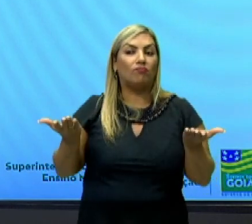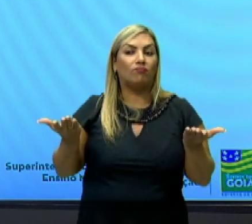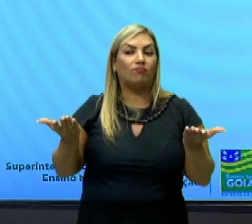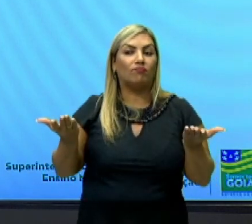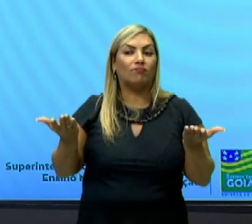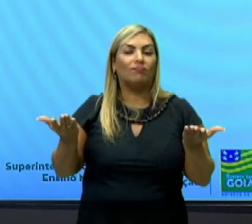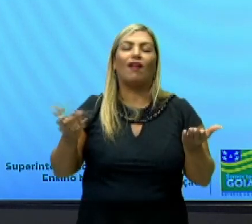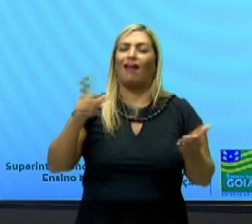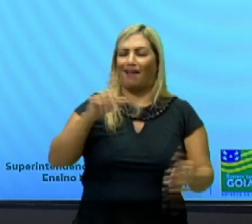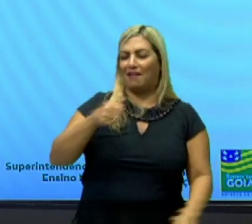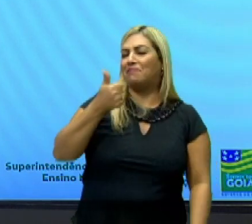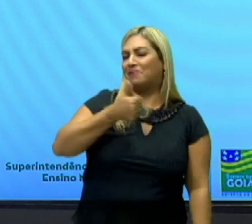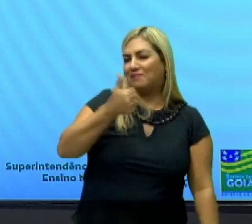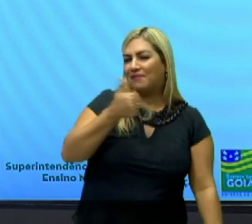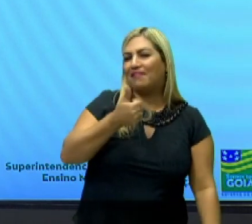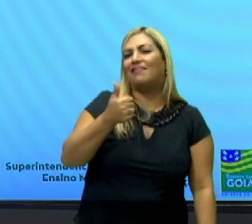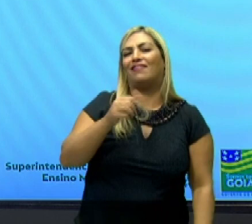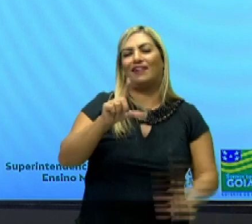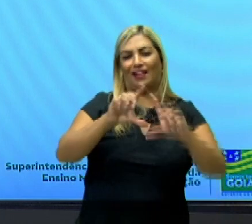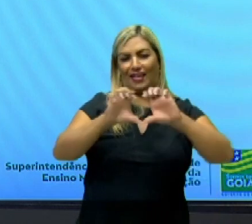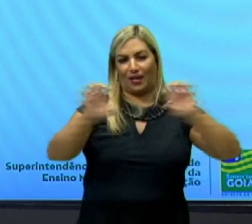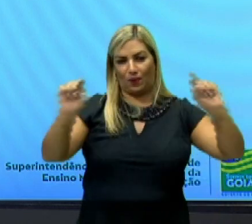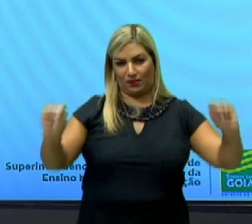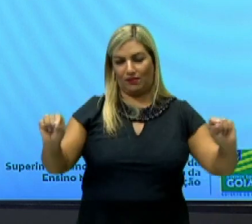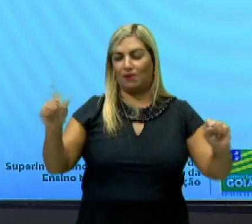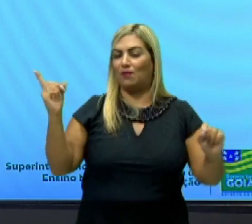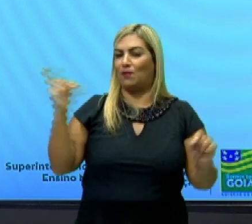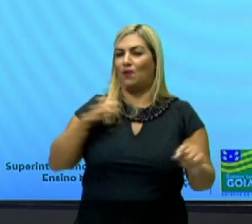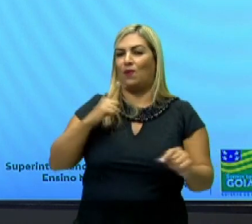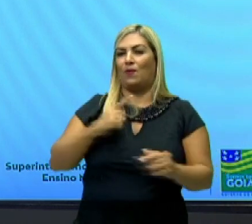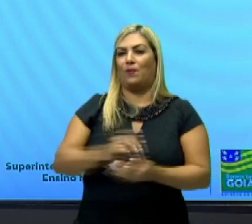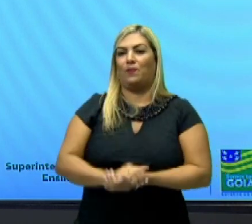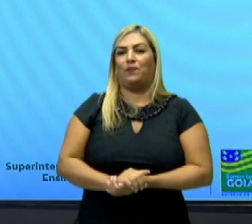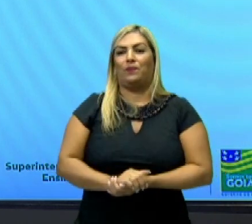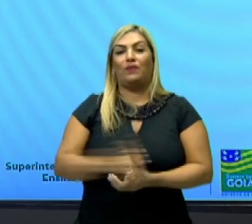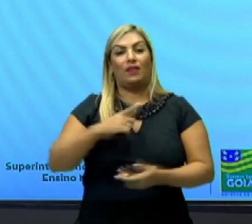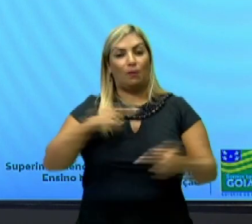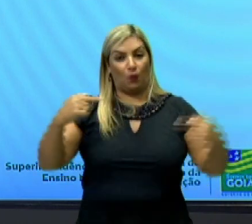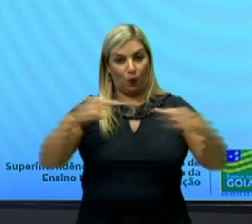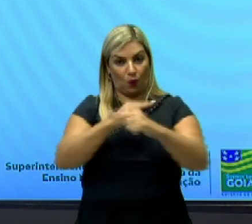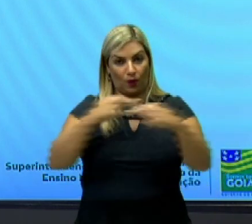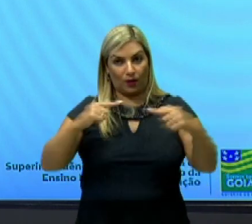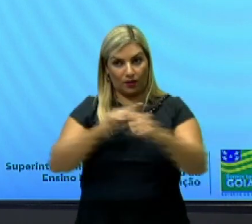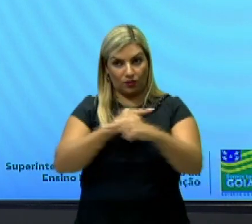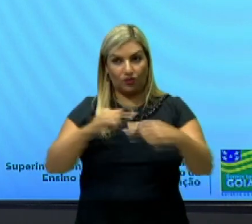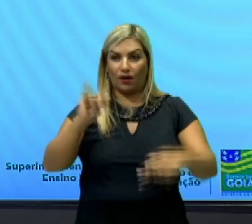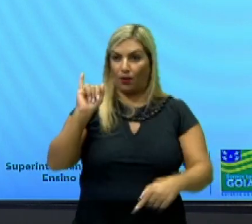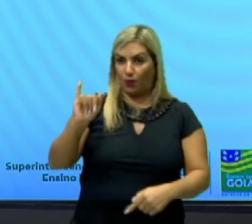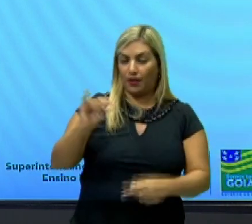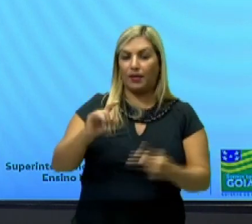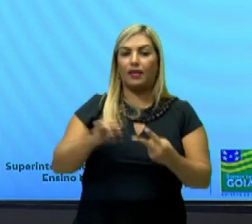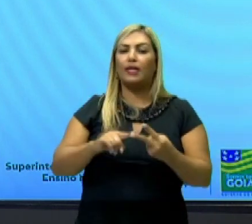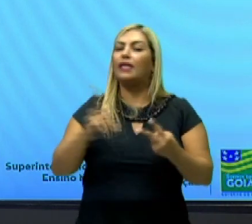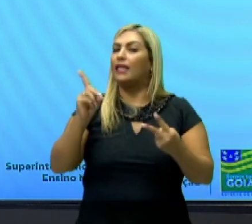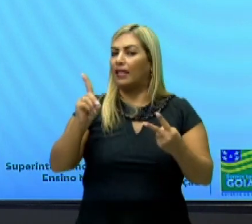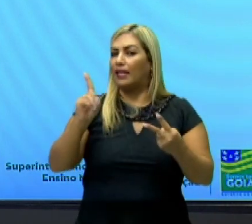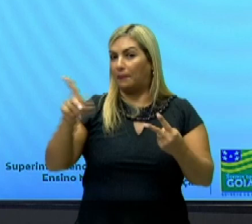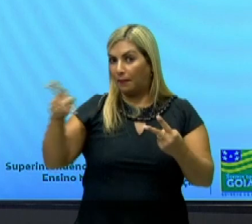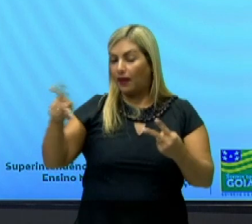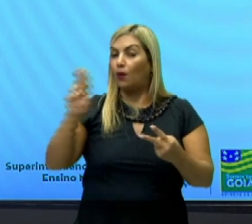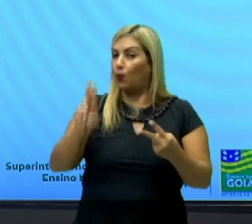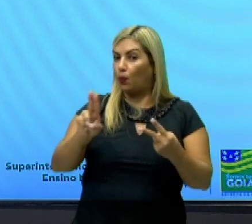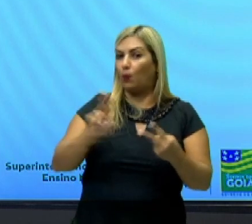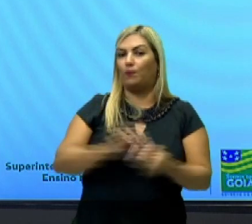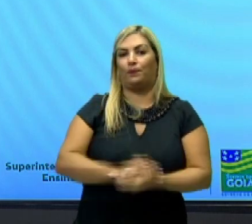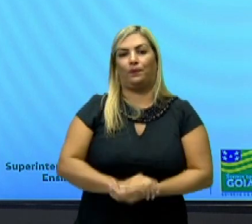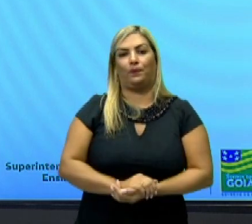É a primeira equação, não é isso? Porque aqui eu tenho, olha lá, corrente elétrica, que é o meu I, e a minha DDP, que é o meu U.